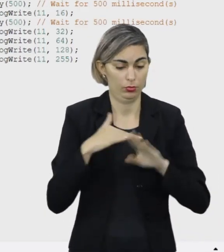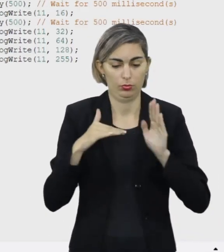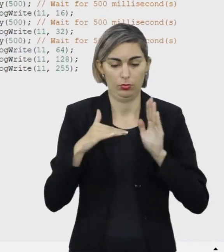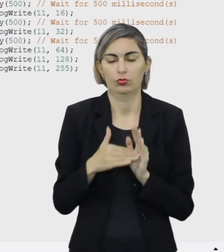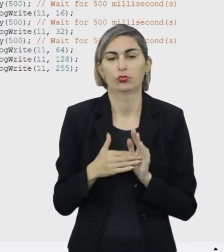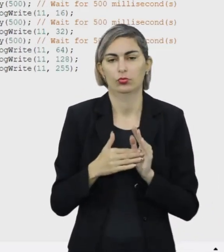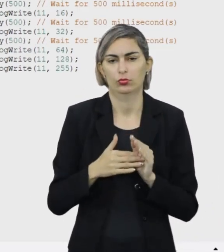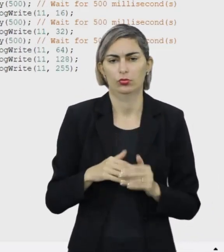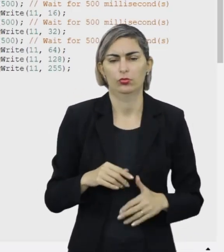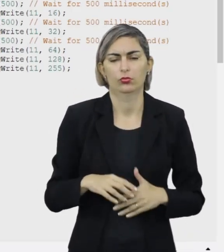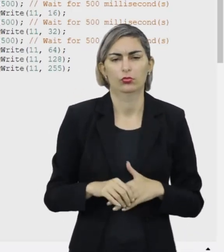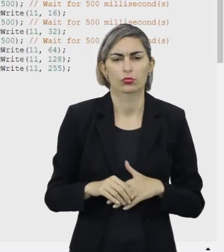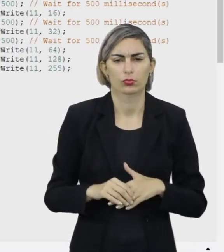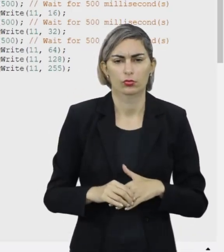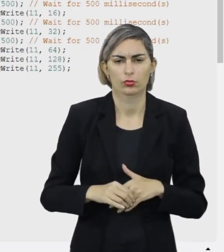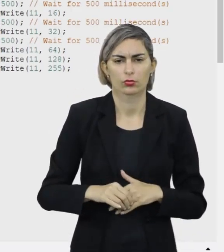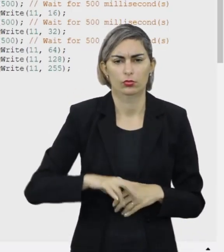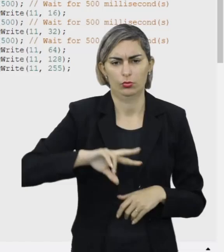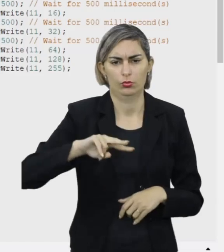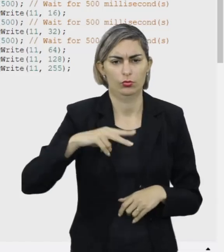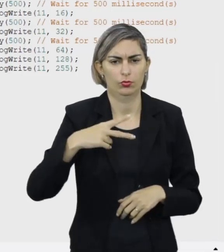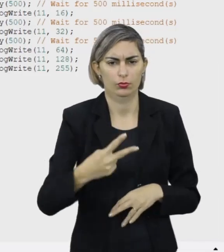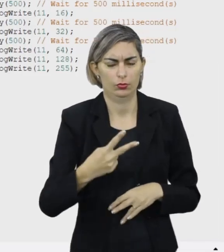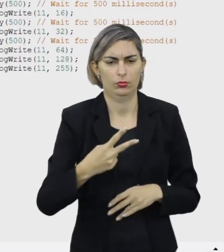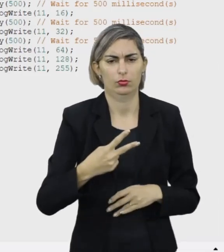tenho. Vou duplicar,